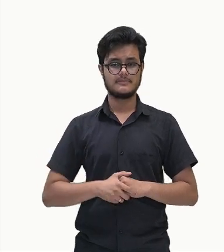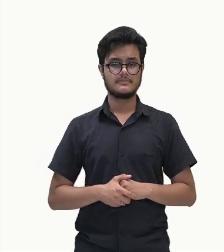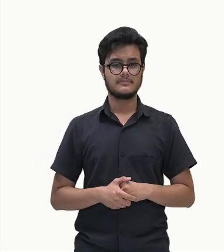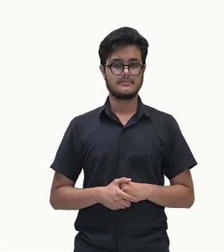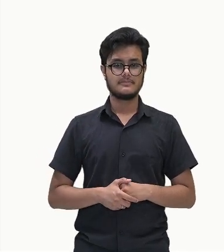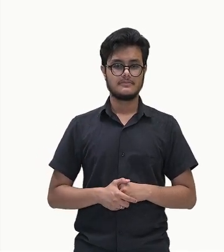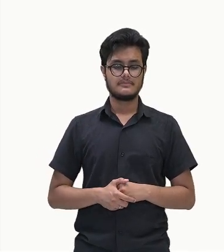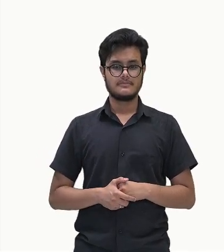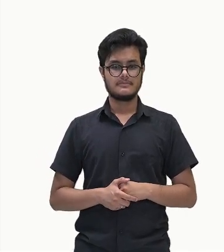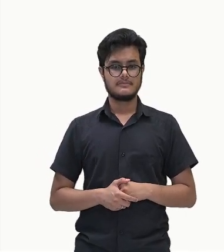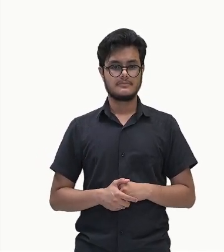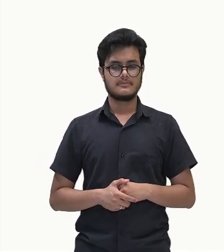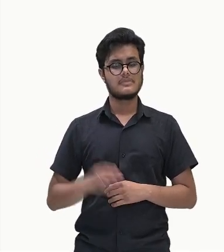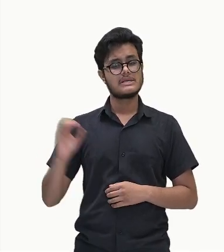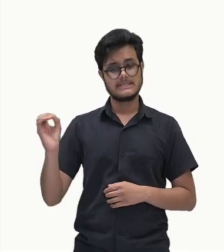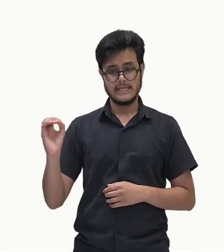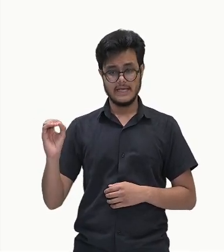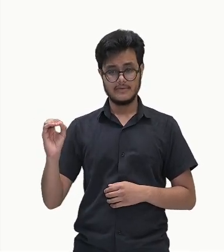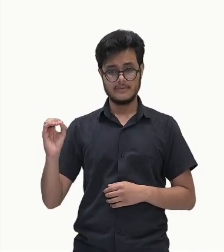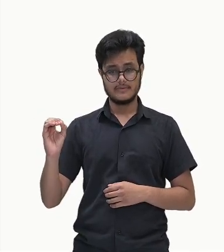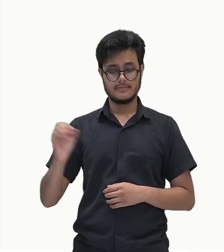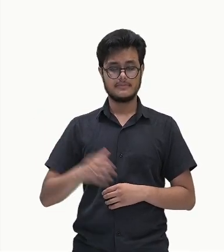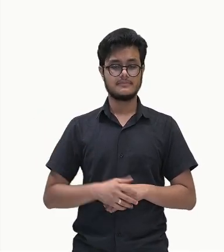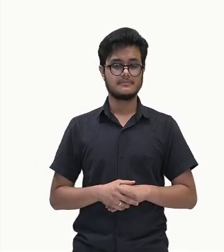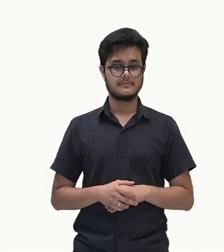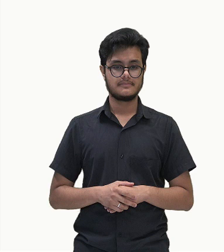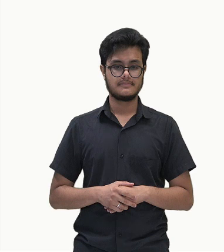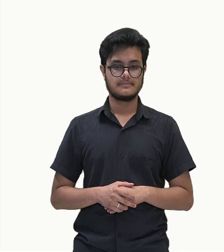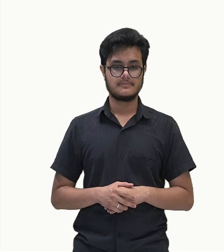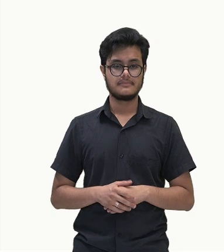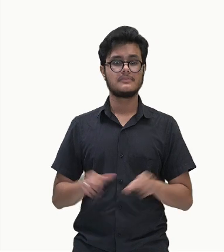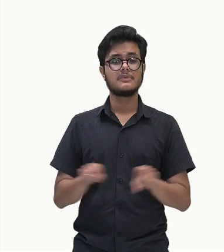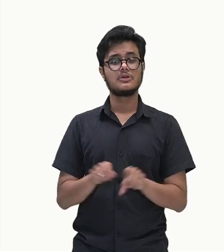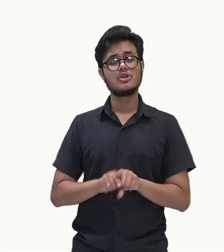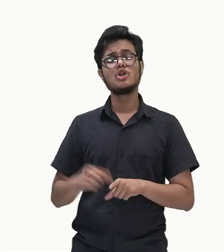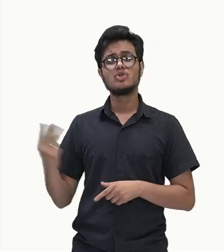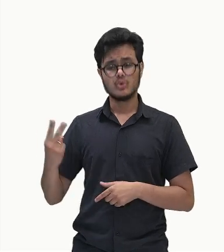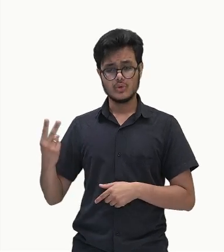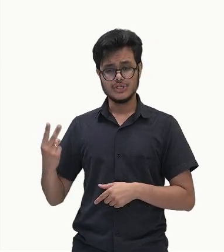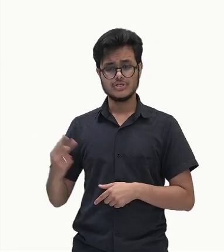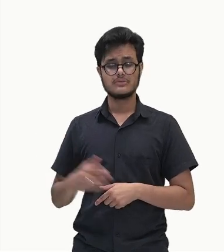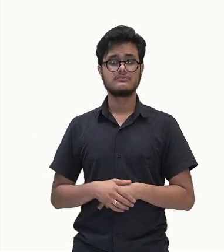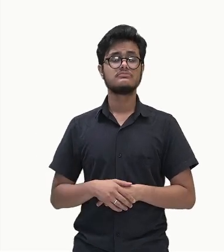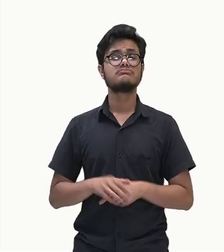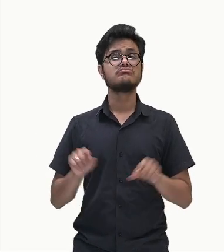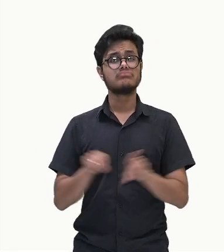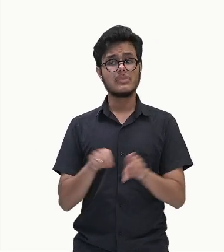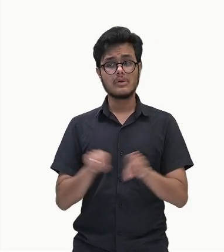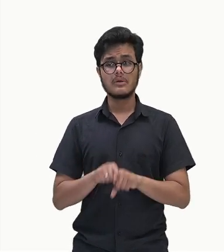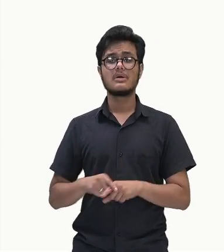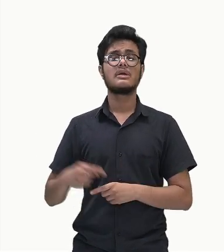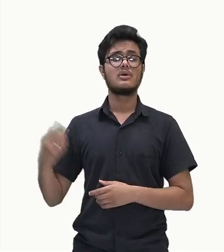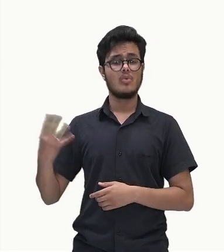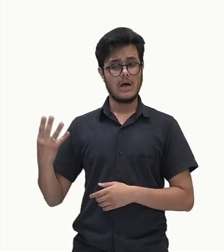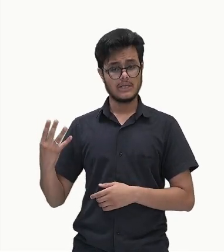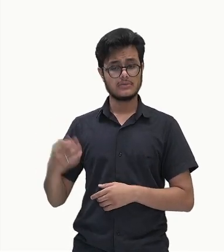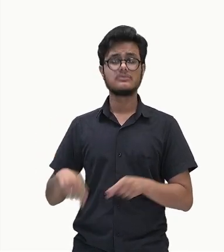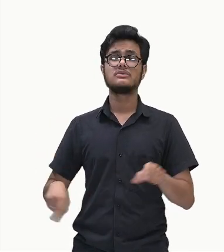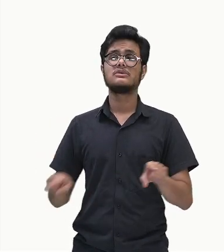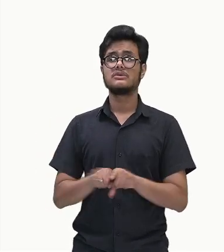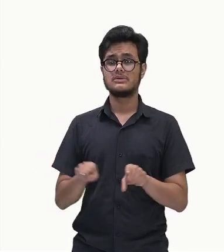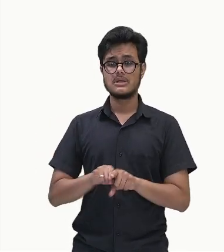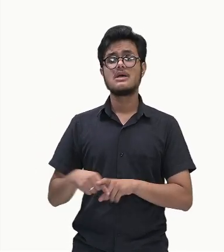correto ele tem que terminar em zero tem que terminar em dois tem que terminar em